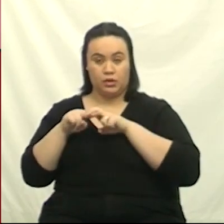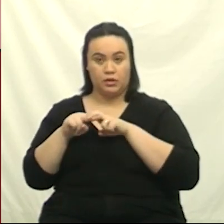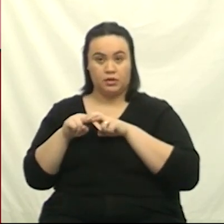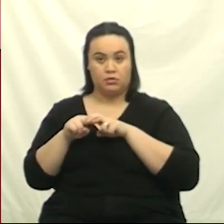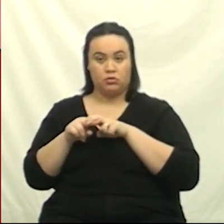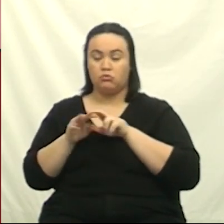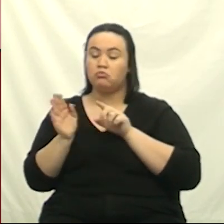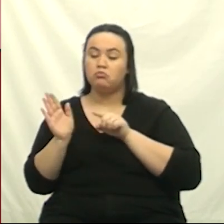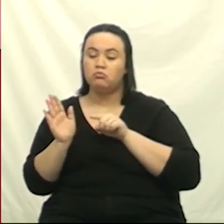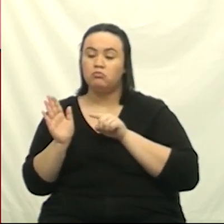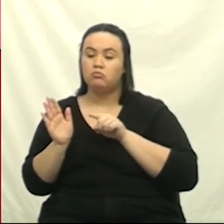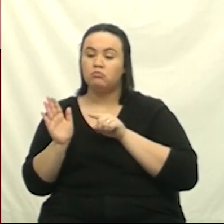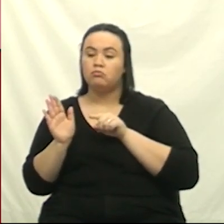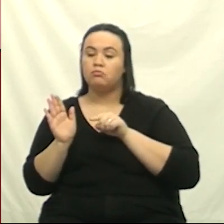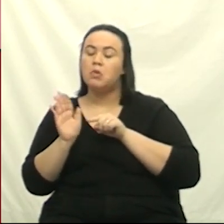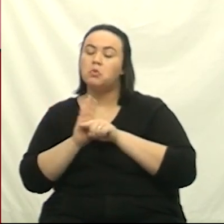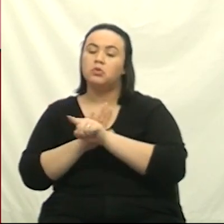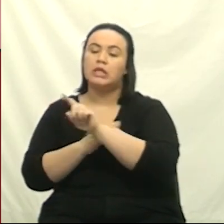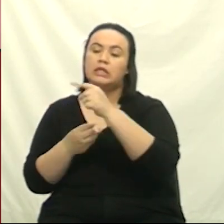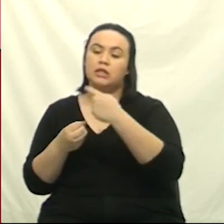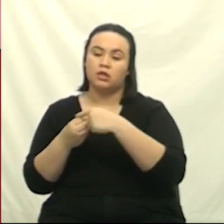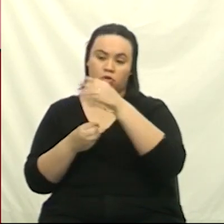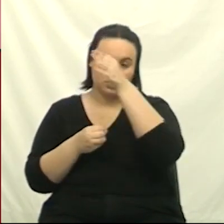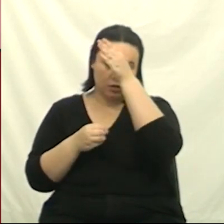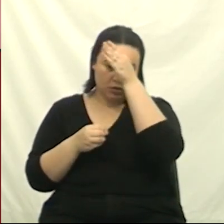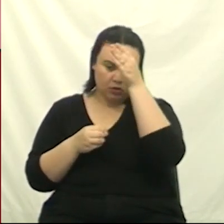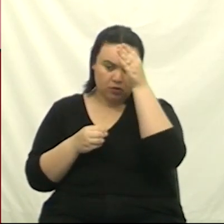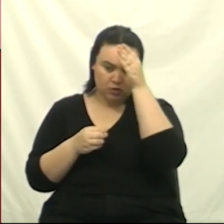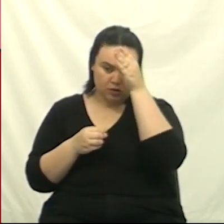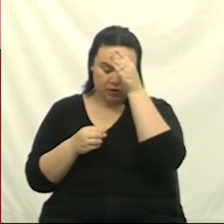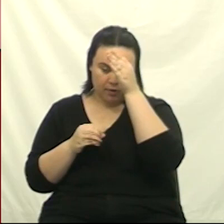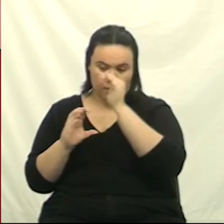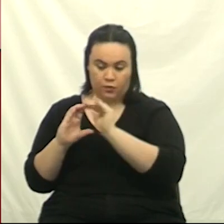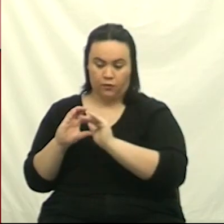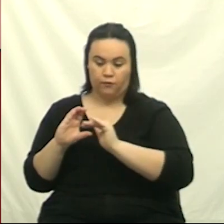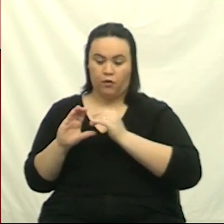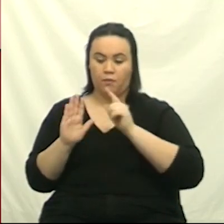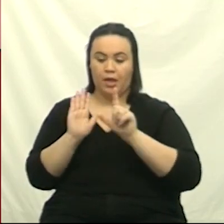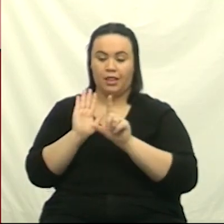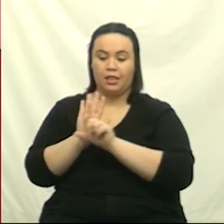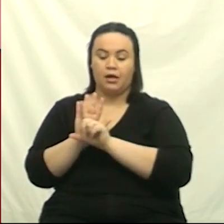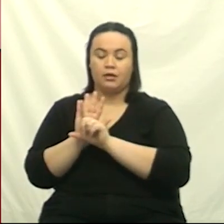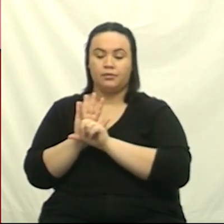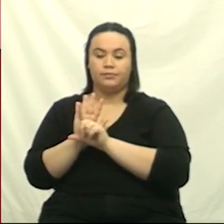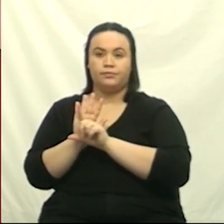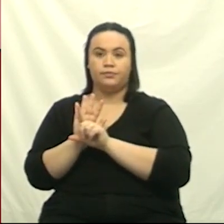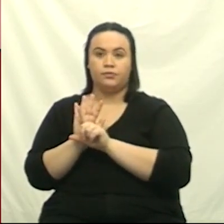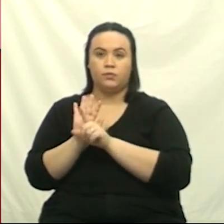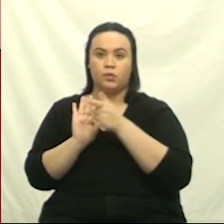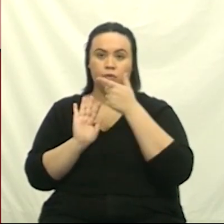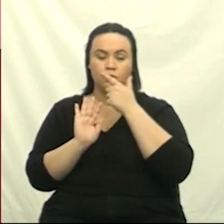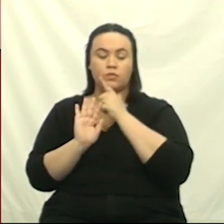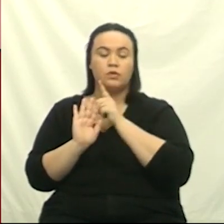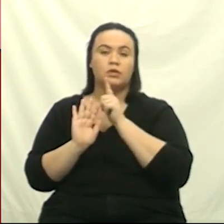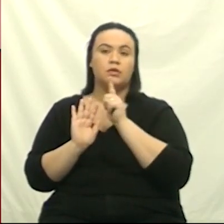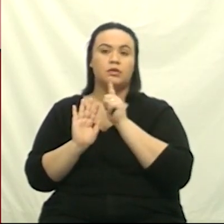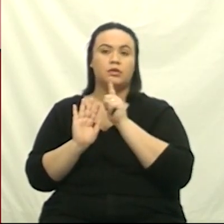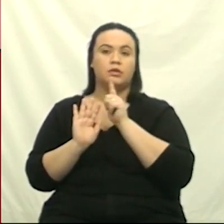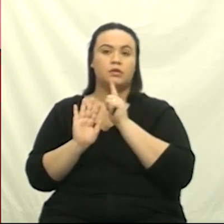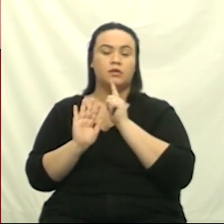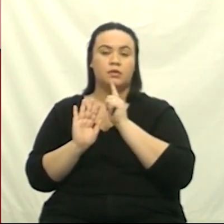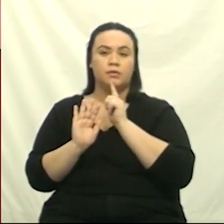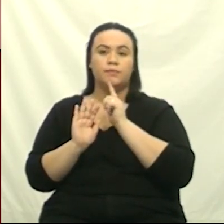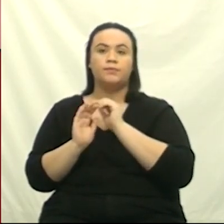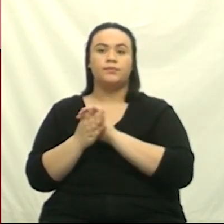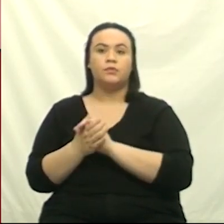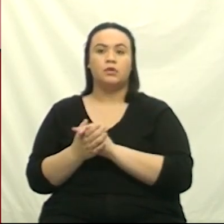provoca sim o município que mande para essa casa uma lei e que a gente consiga ter um segmento